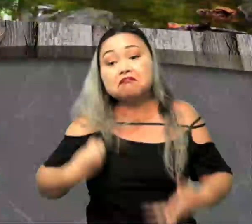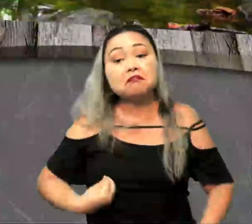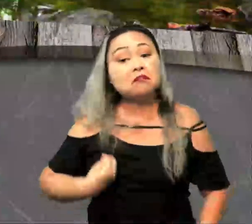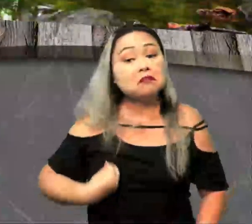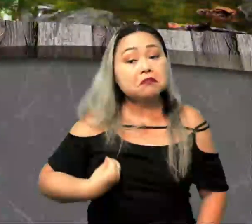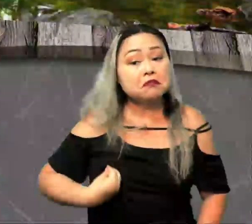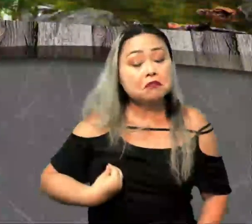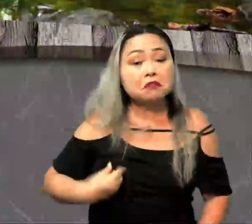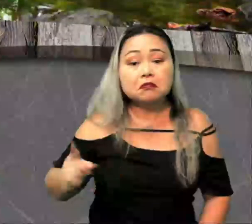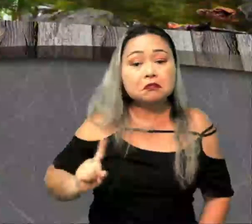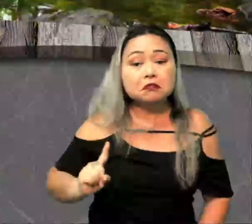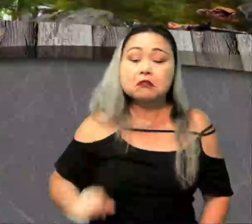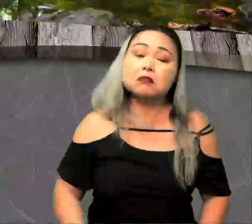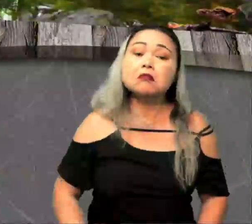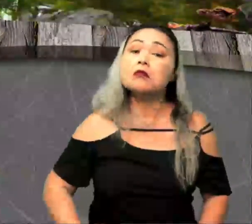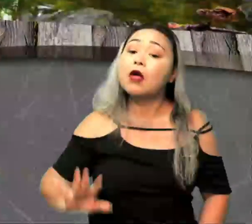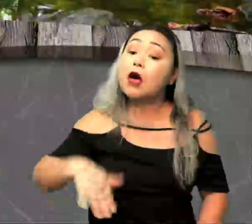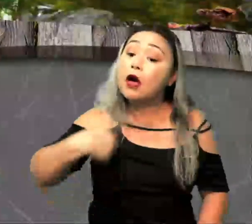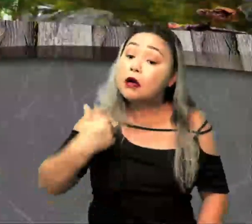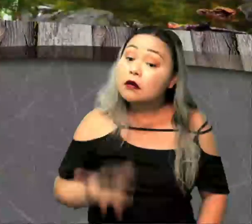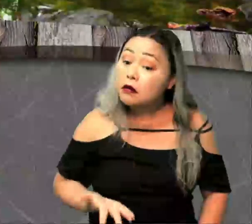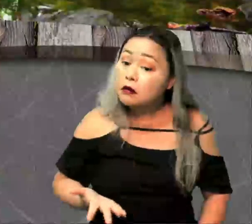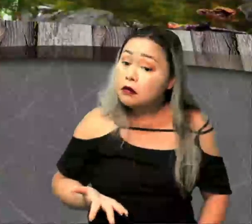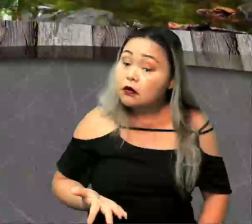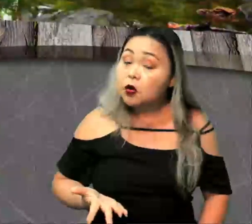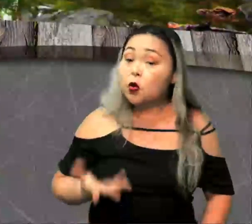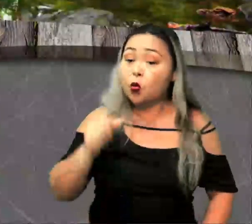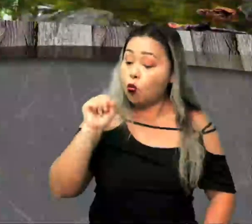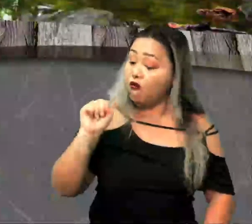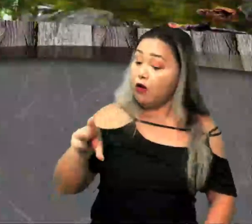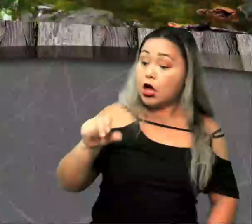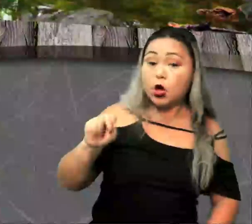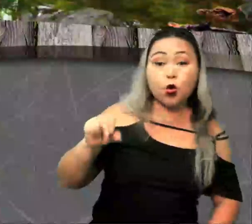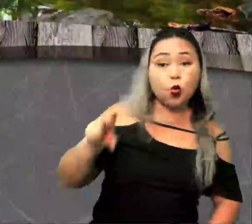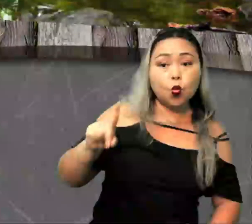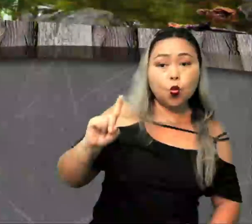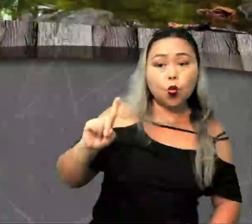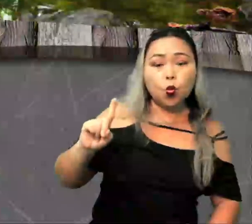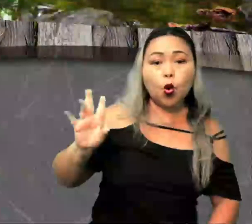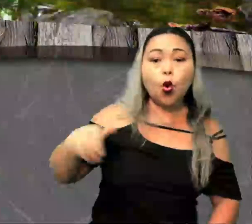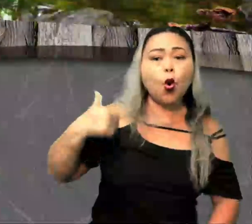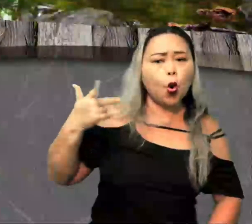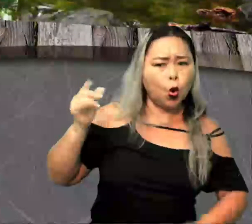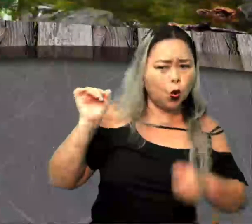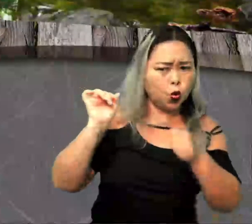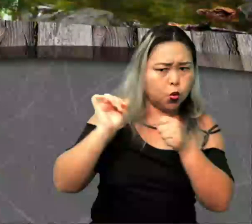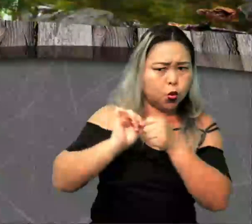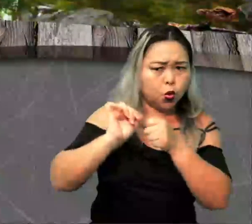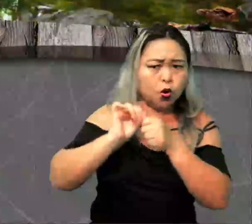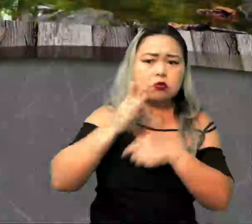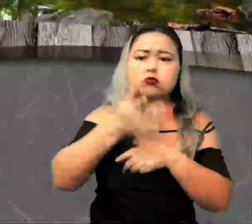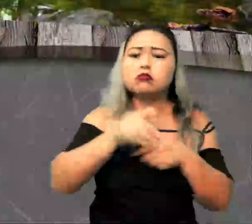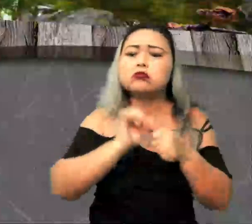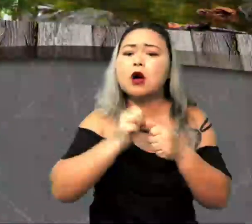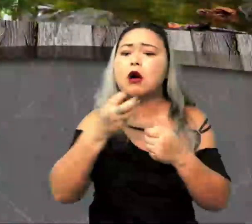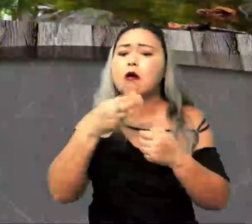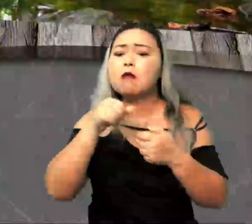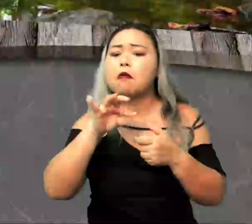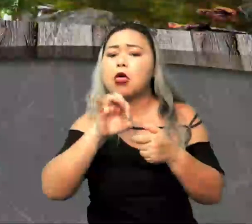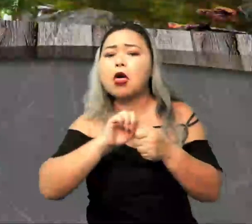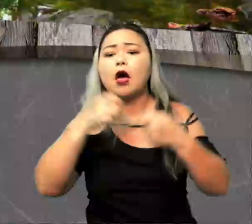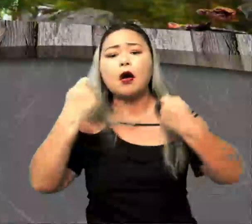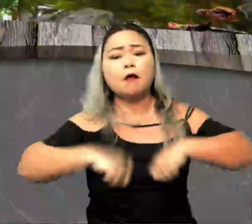sobreviver. Tanto que os vírus, quando eles vão realizar uma atividade metabólica, eles precisam